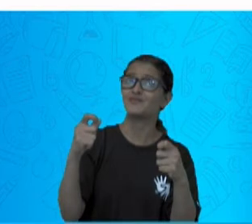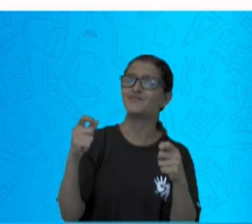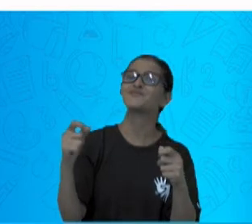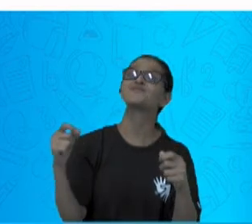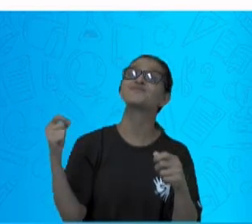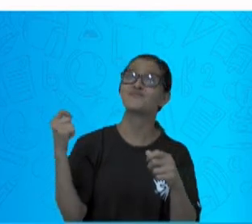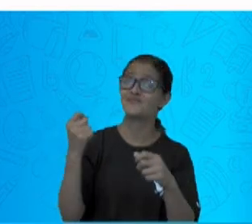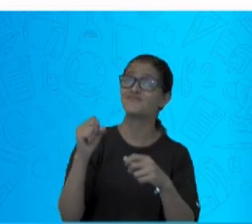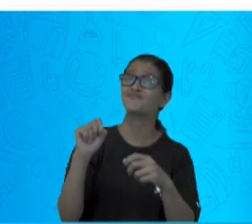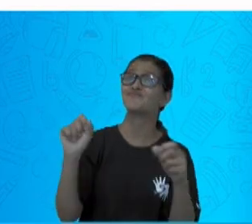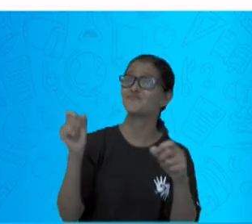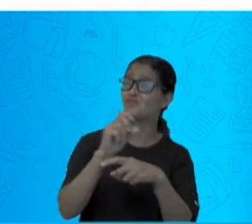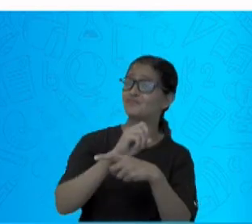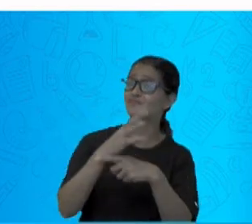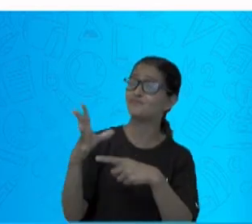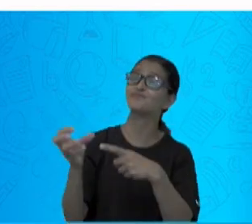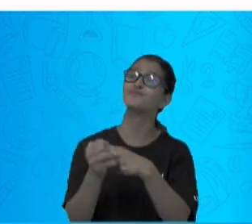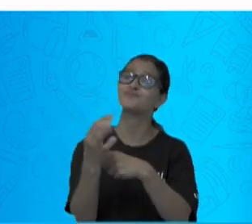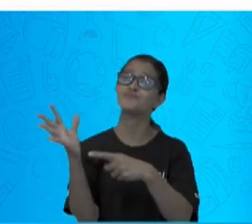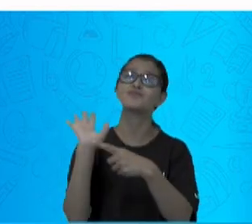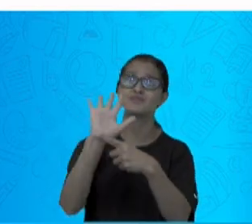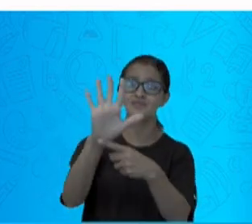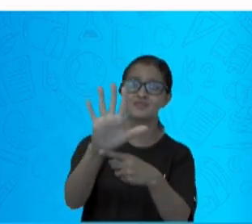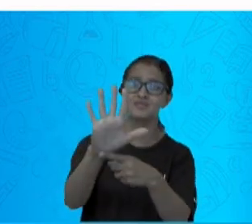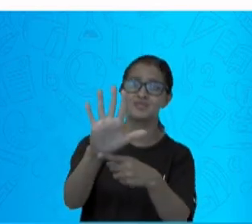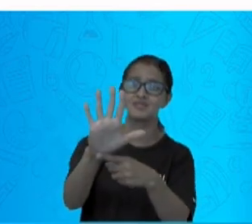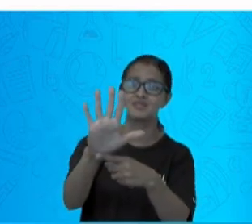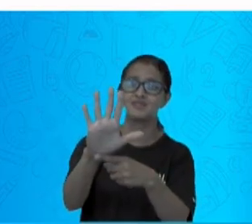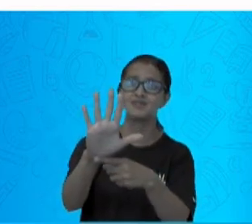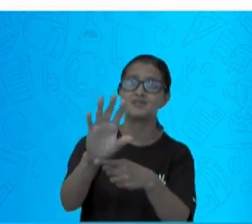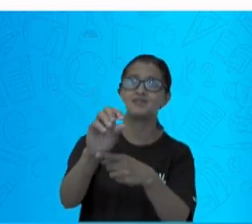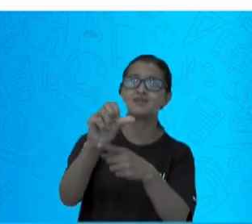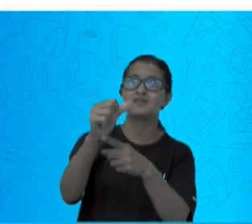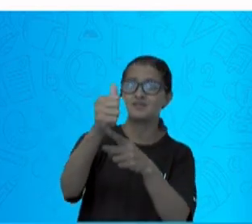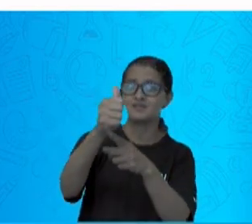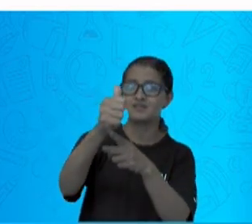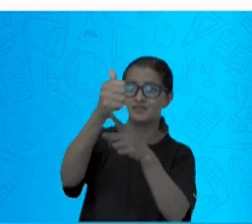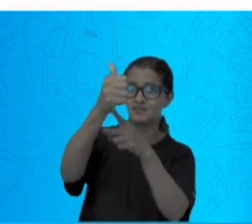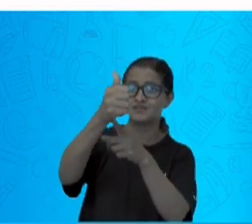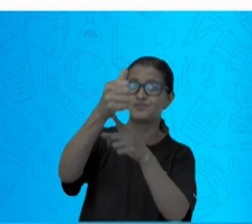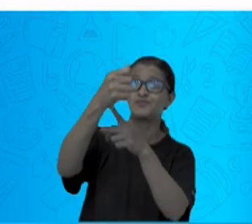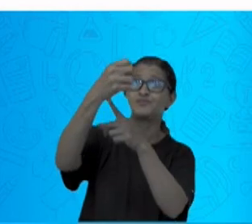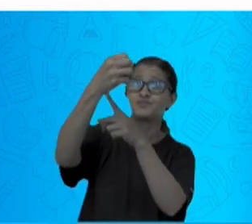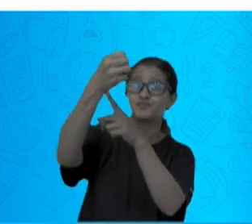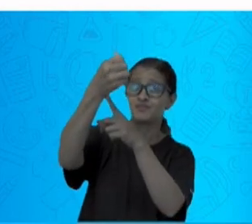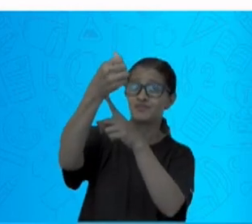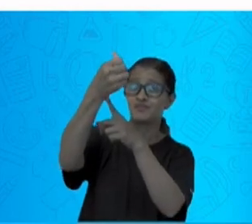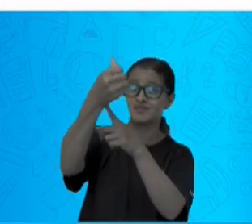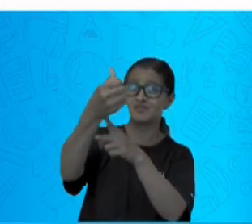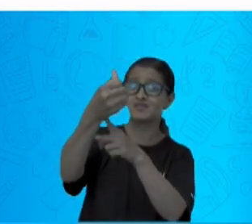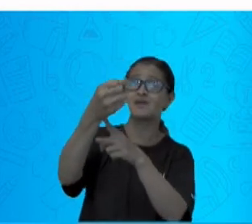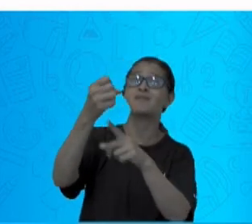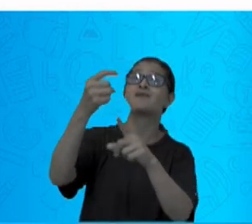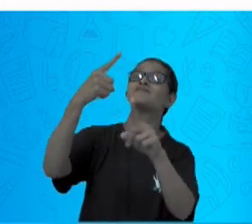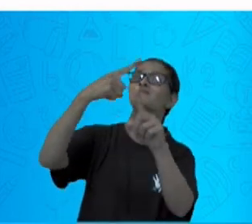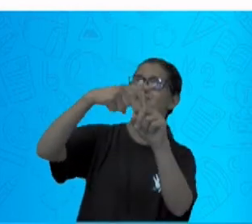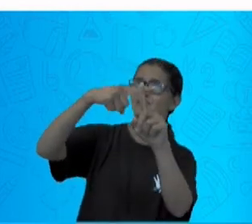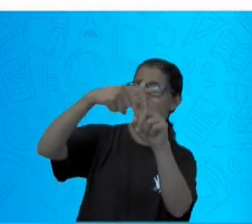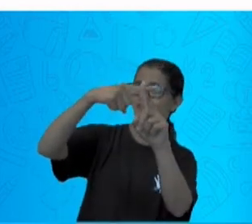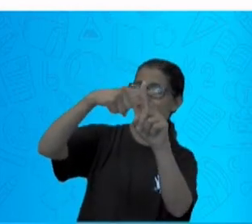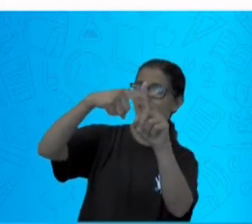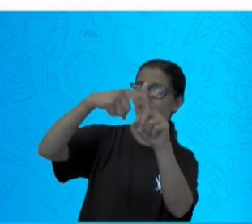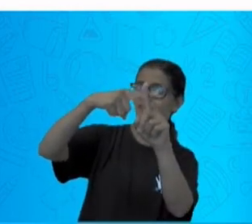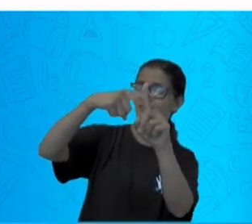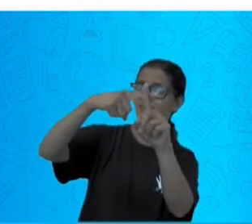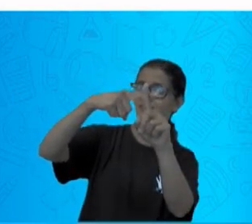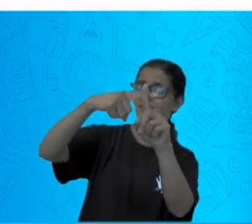1. 16 ao quadrado, expoente é par, vai dar 16 positivo, mais vezes mais é mais, e